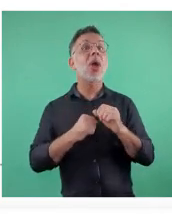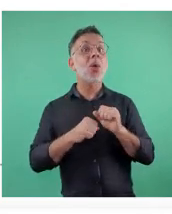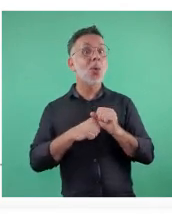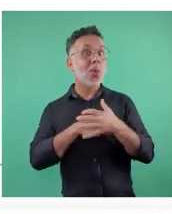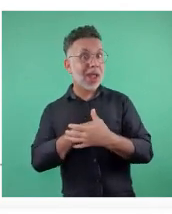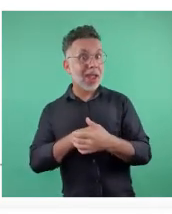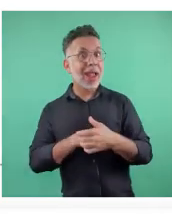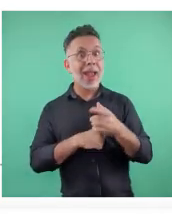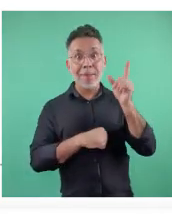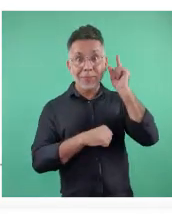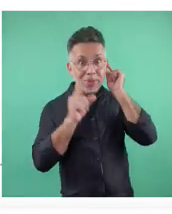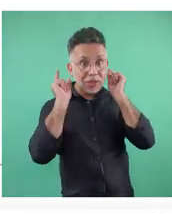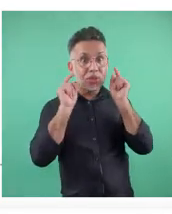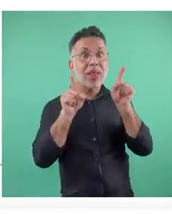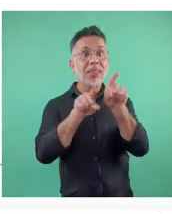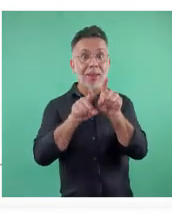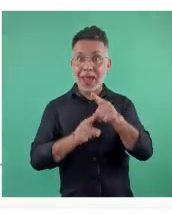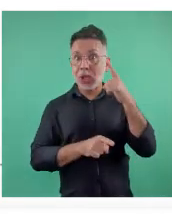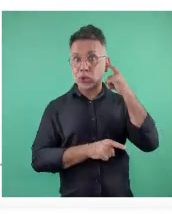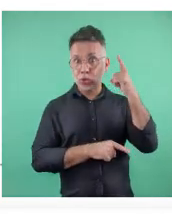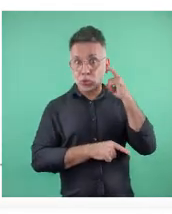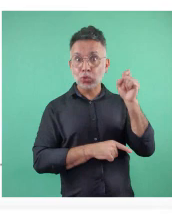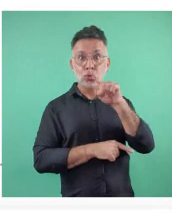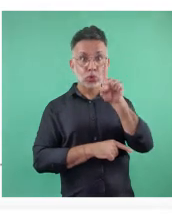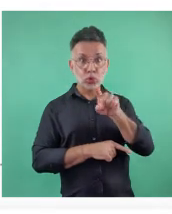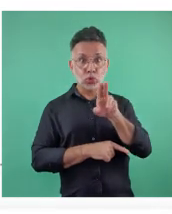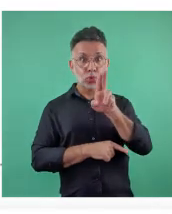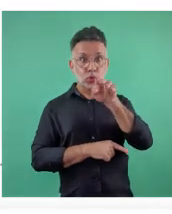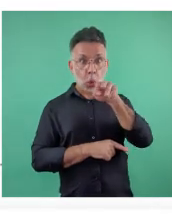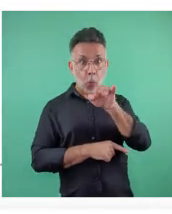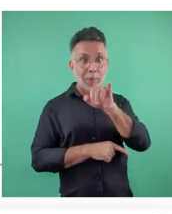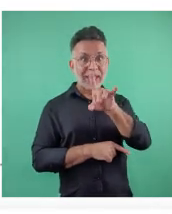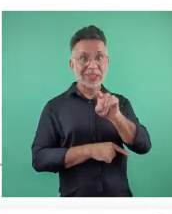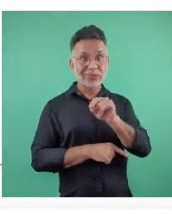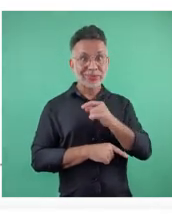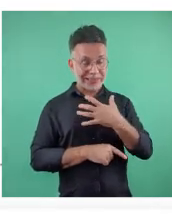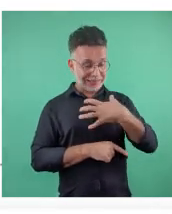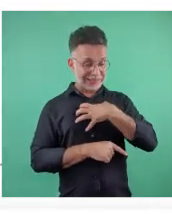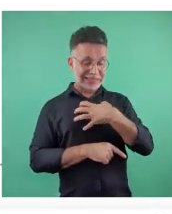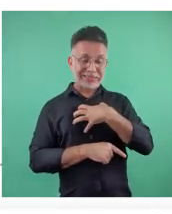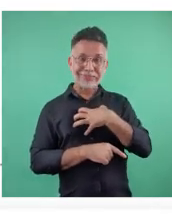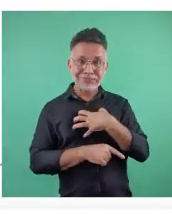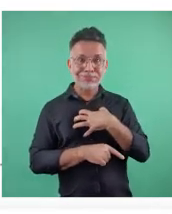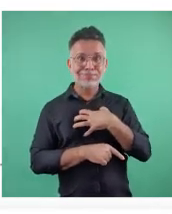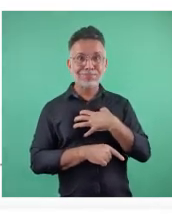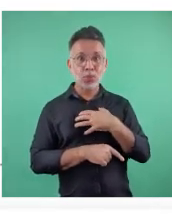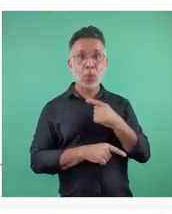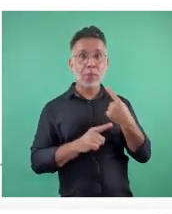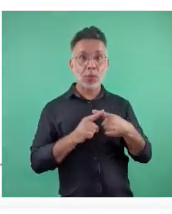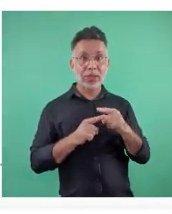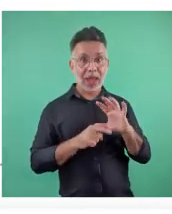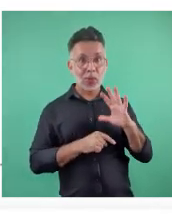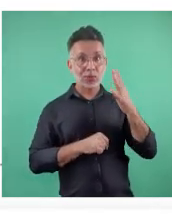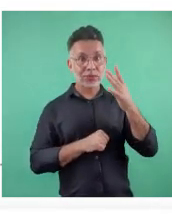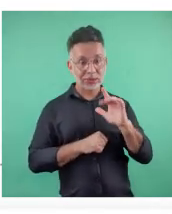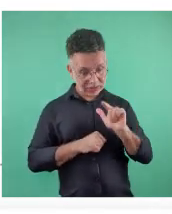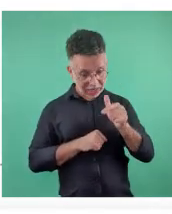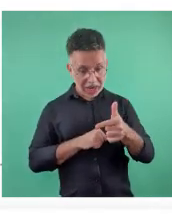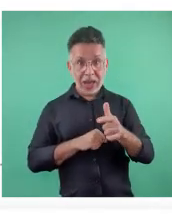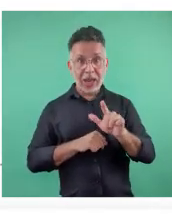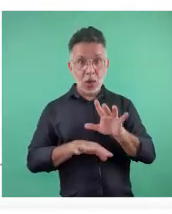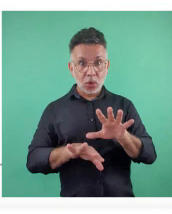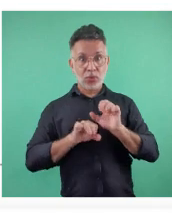doença ocasionando perda auditiva e zumbido quando a pessoa está infectada. Ou seja,